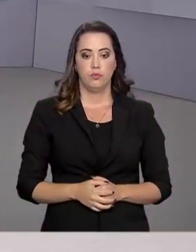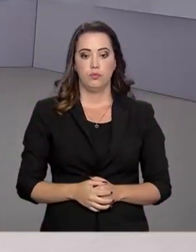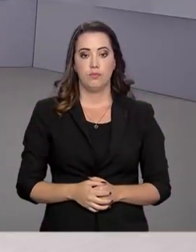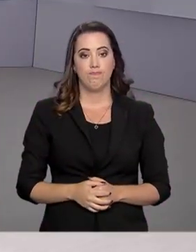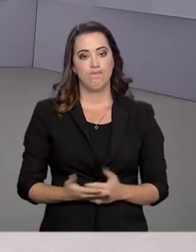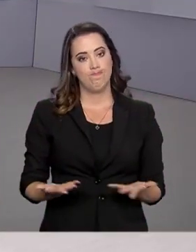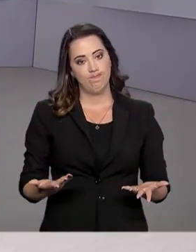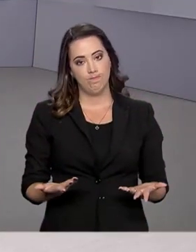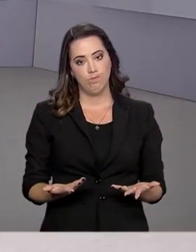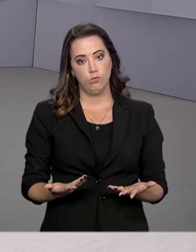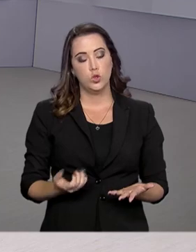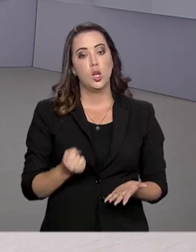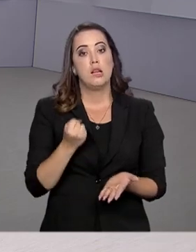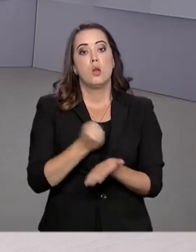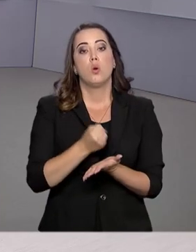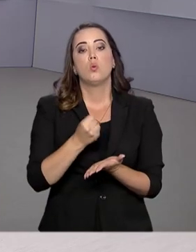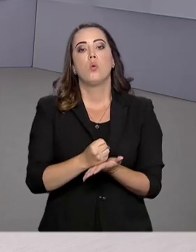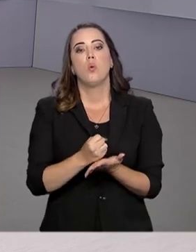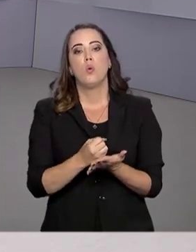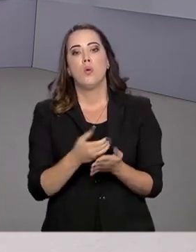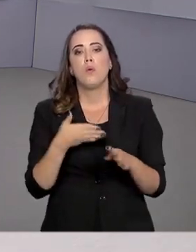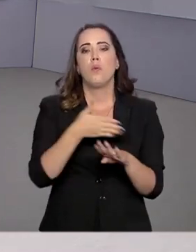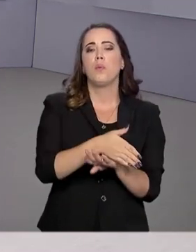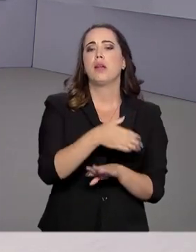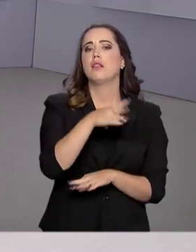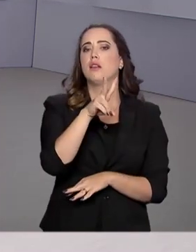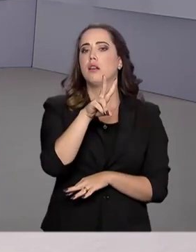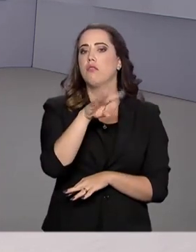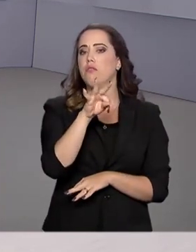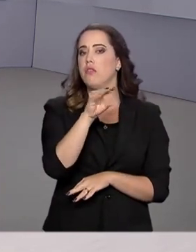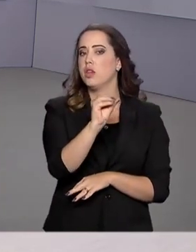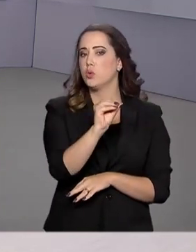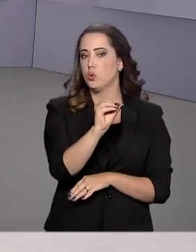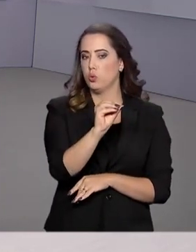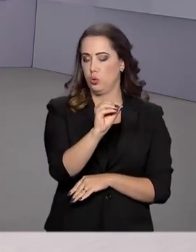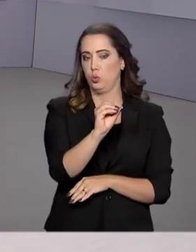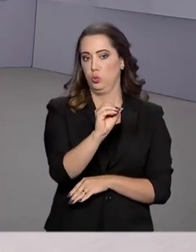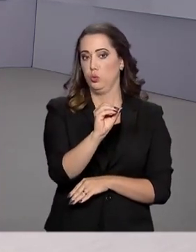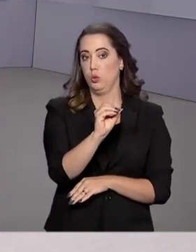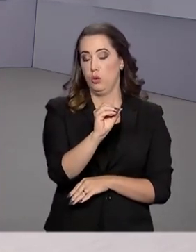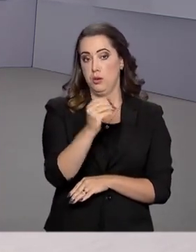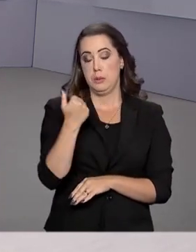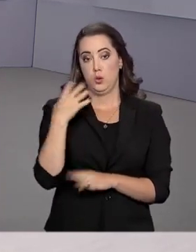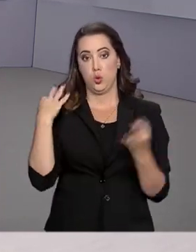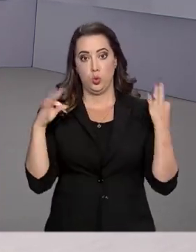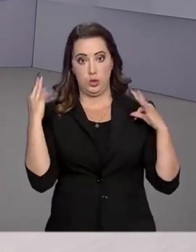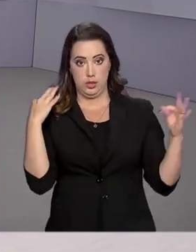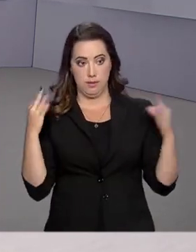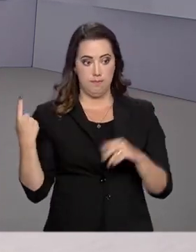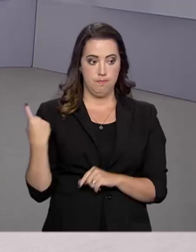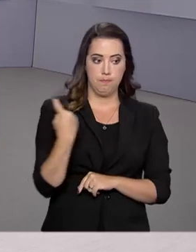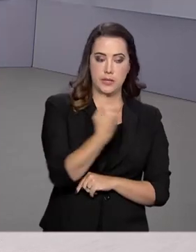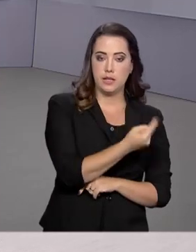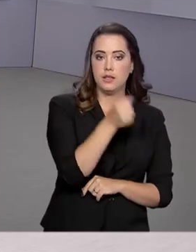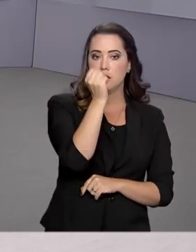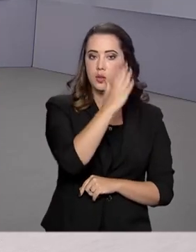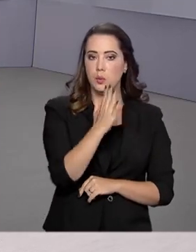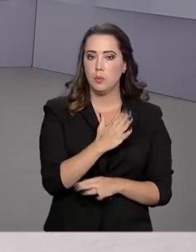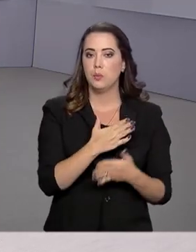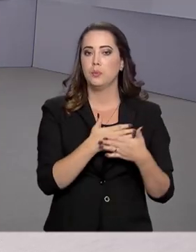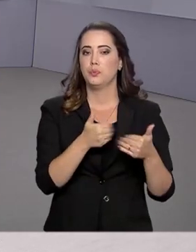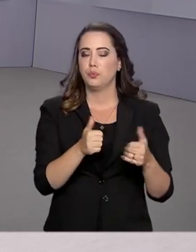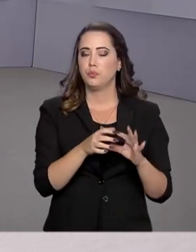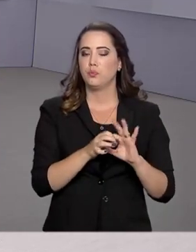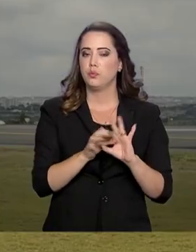A isenção de vistos para turistas de 5 países tem atraído mais visitantes para o Brasil e com isso mais recursos para a